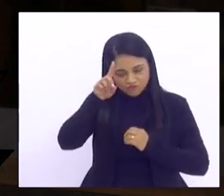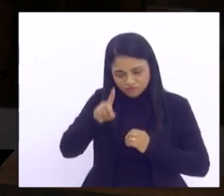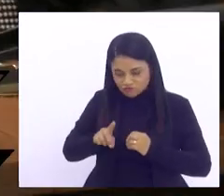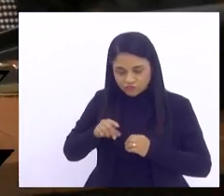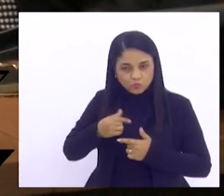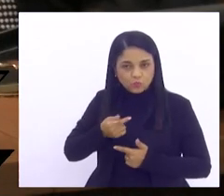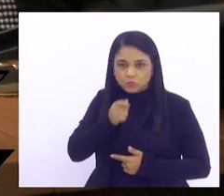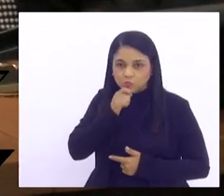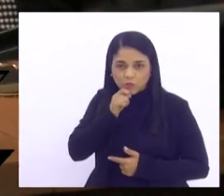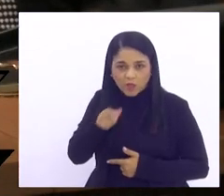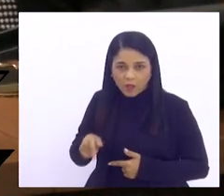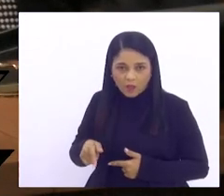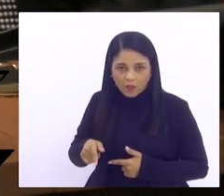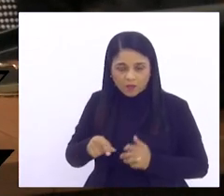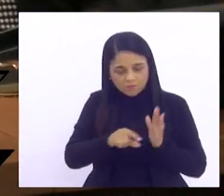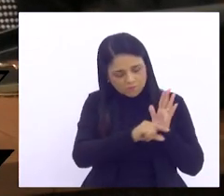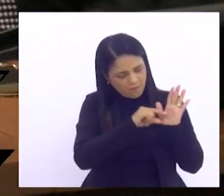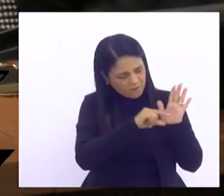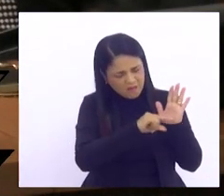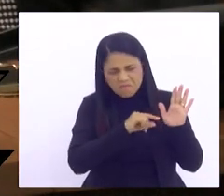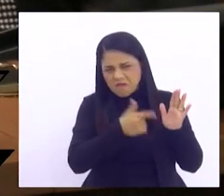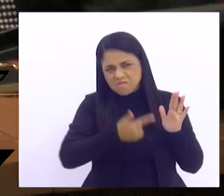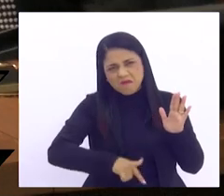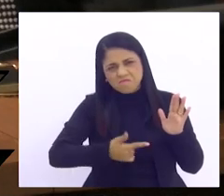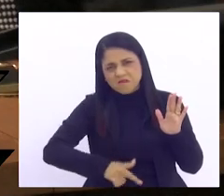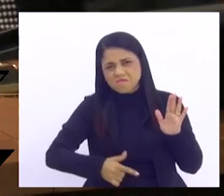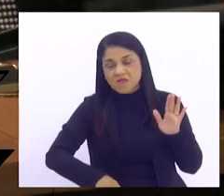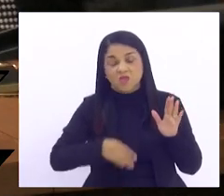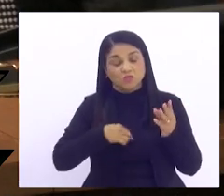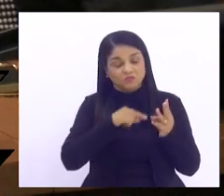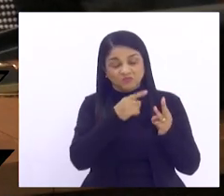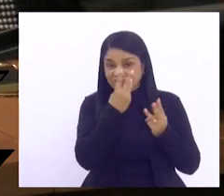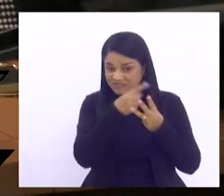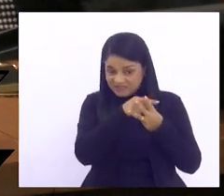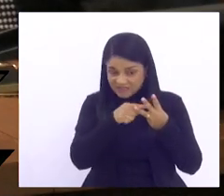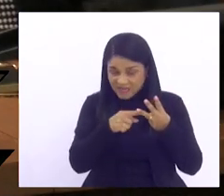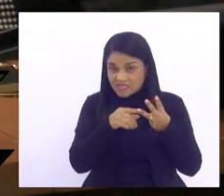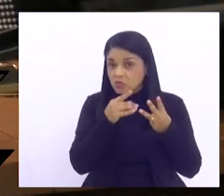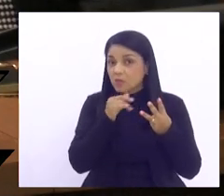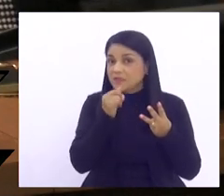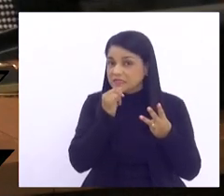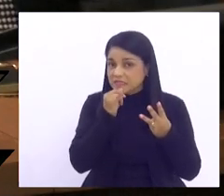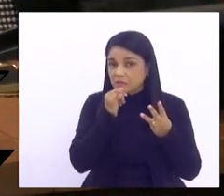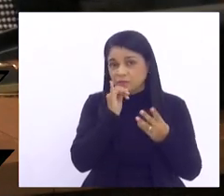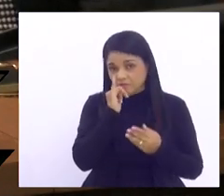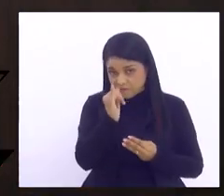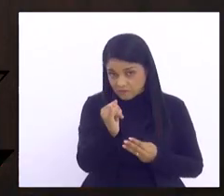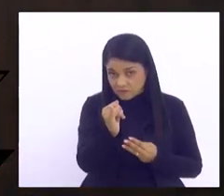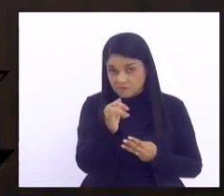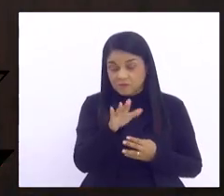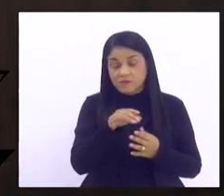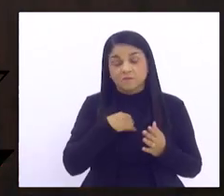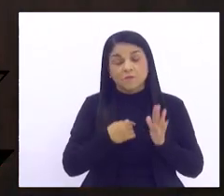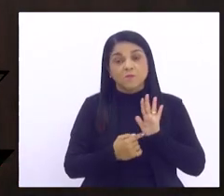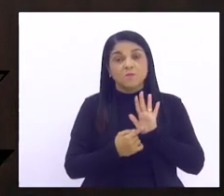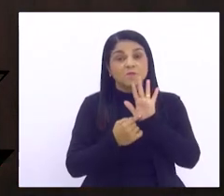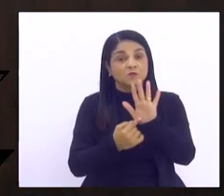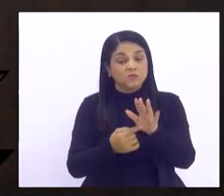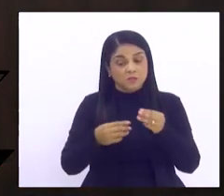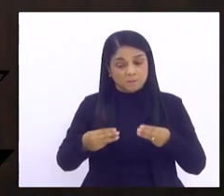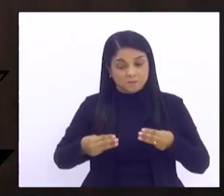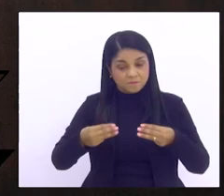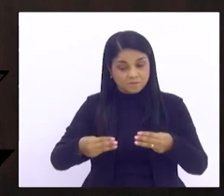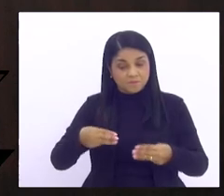tá? Citei aqui somente três a título de exemplo, para mostrar que a ministra ela já